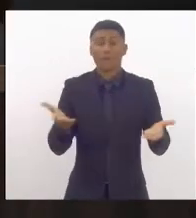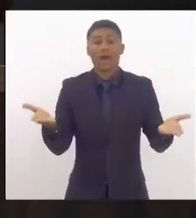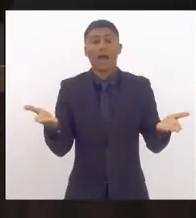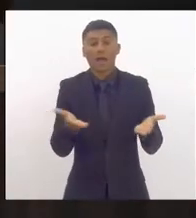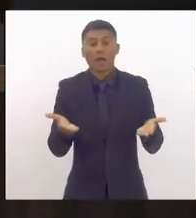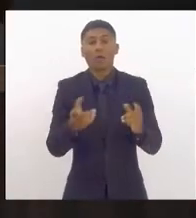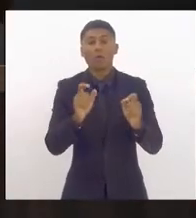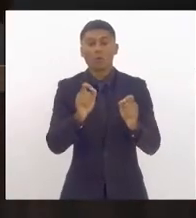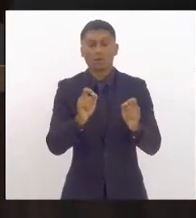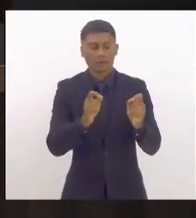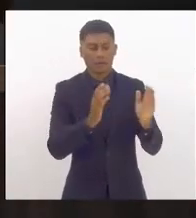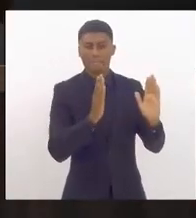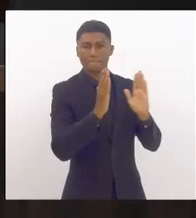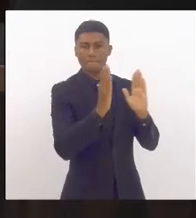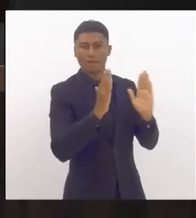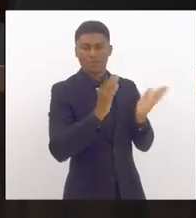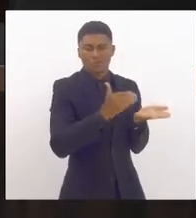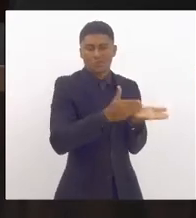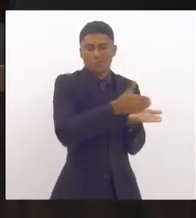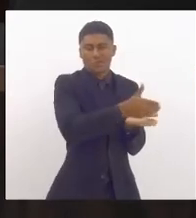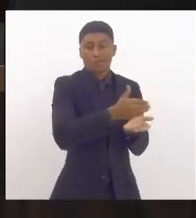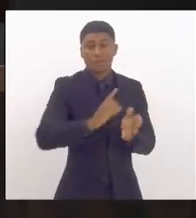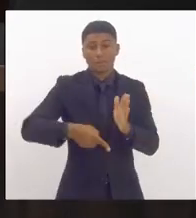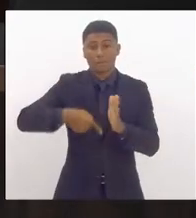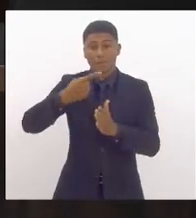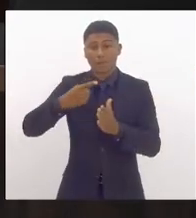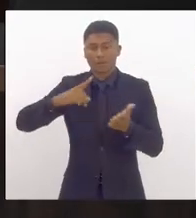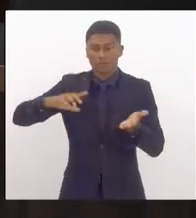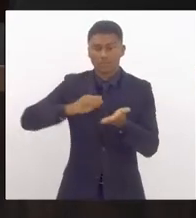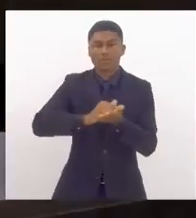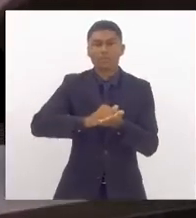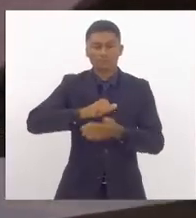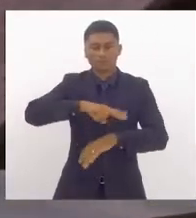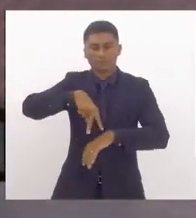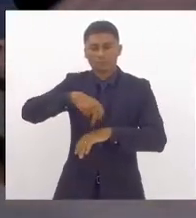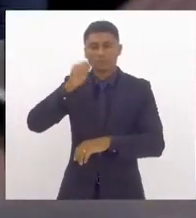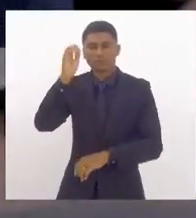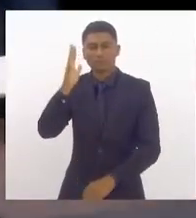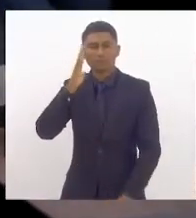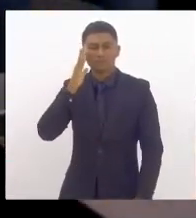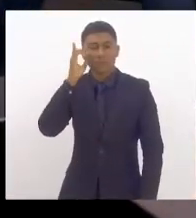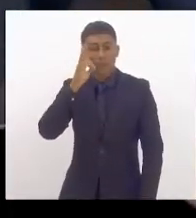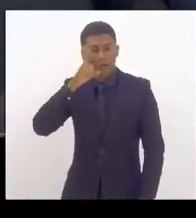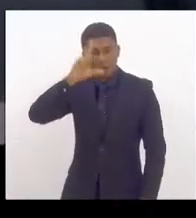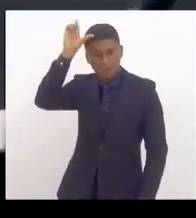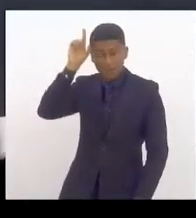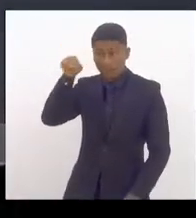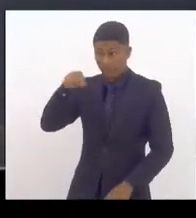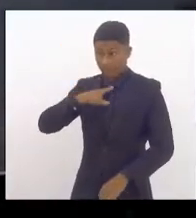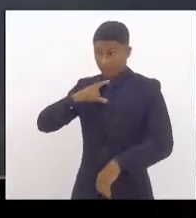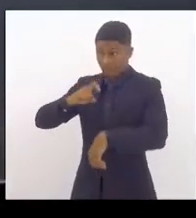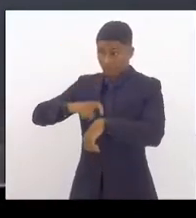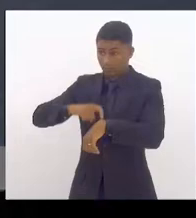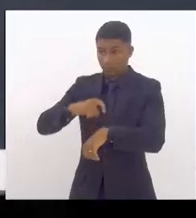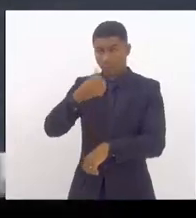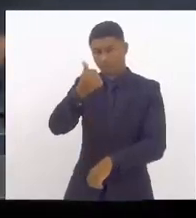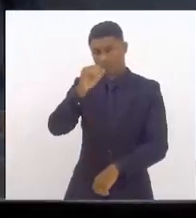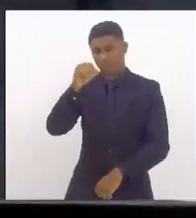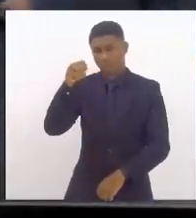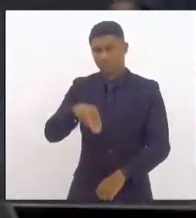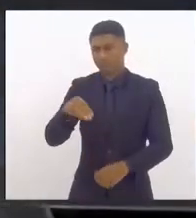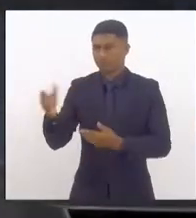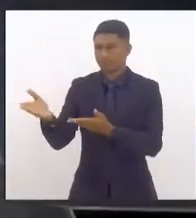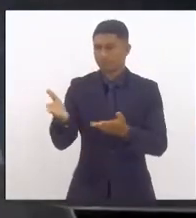expediente Inicial primeiro orador inscrito ao Nobre Deputado Luiz Paulo vossa excelência dispõe de dez minutos no tempo